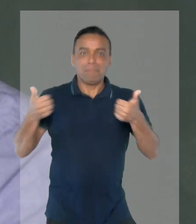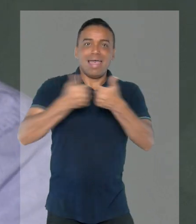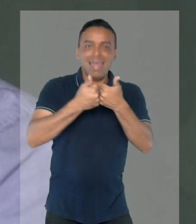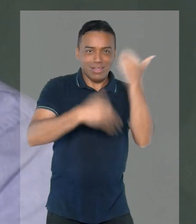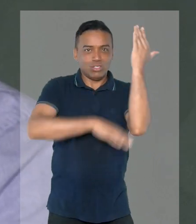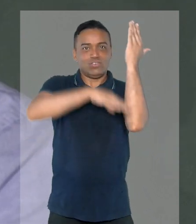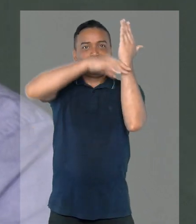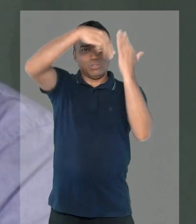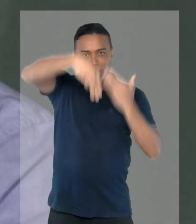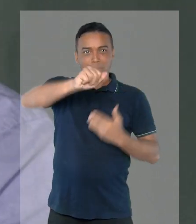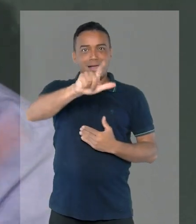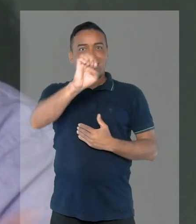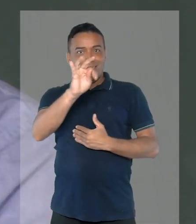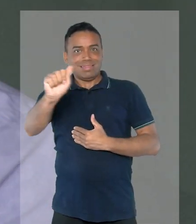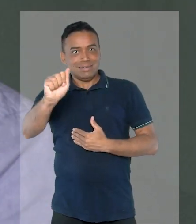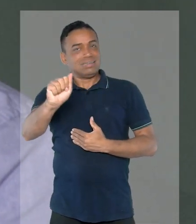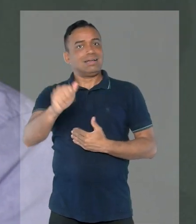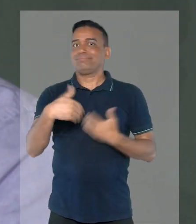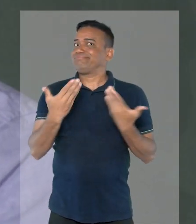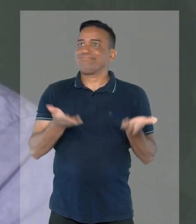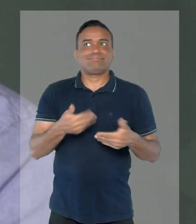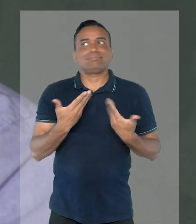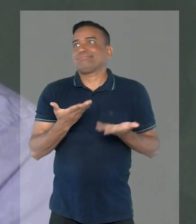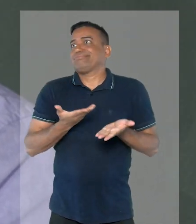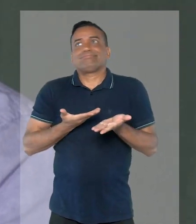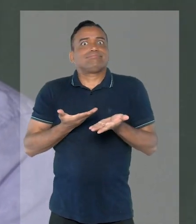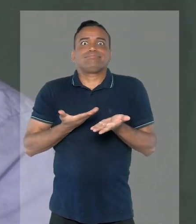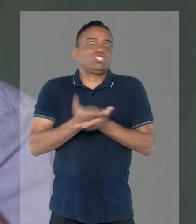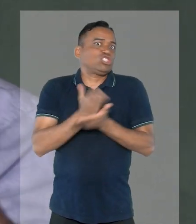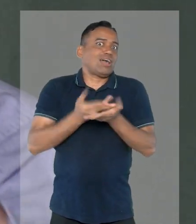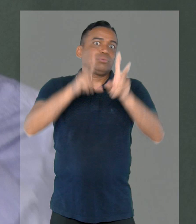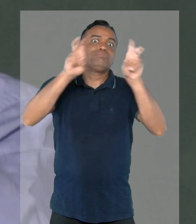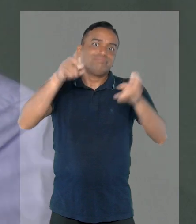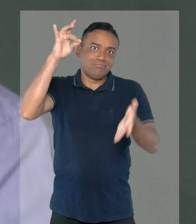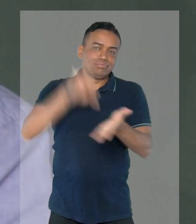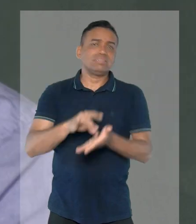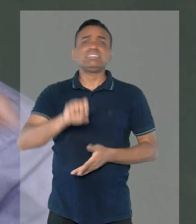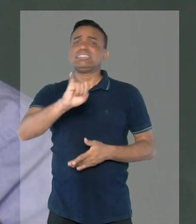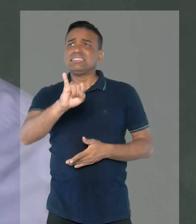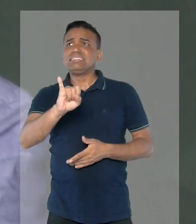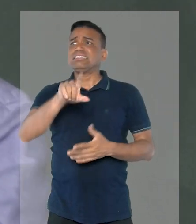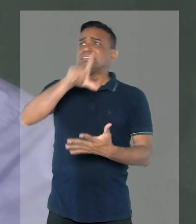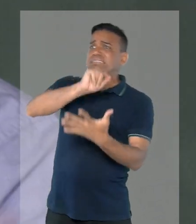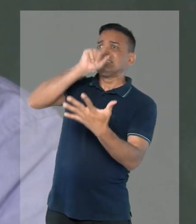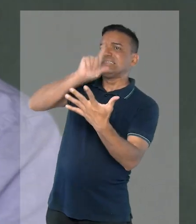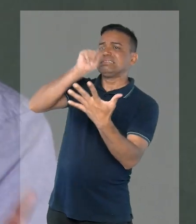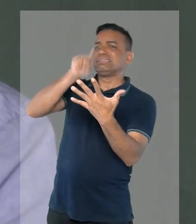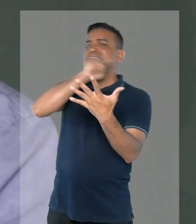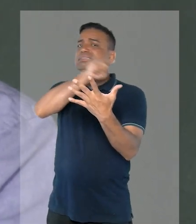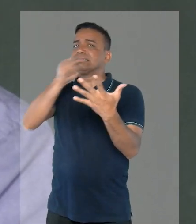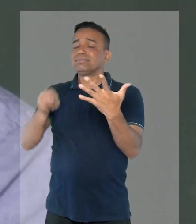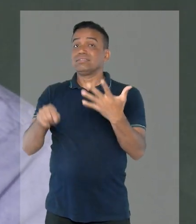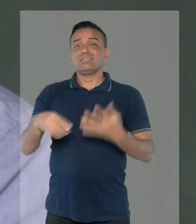maleta. E assim, pois é, não deu, esse título tá chato mesmo. Né? Aí fui falando: e se for assim? E se for assado? Aí